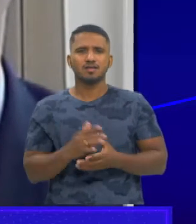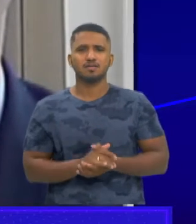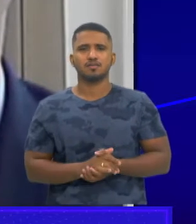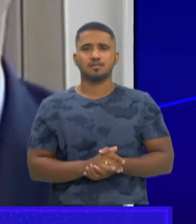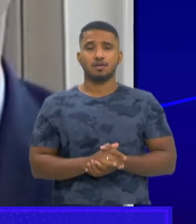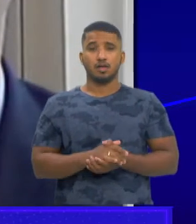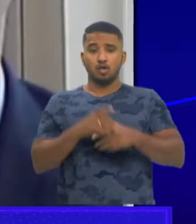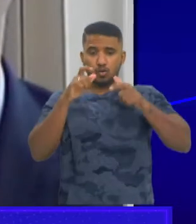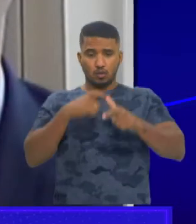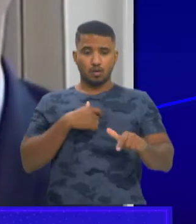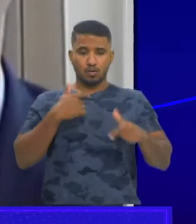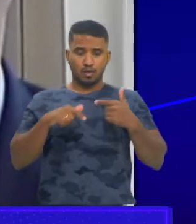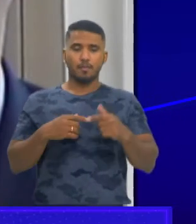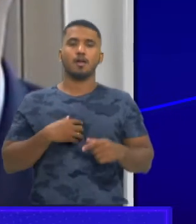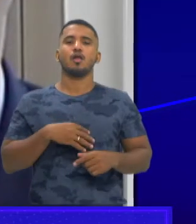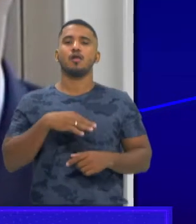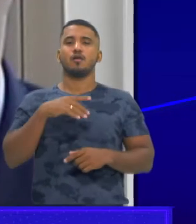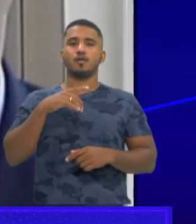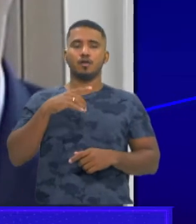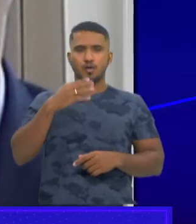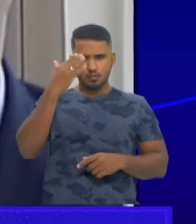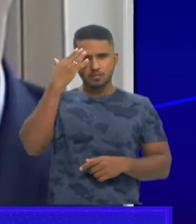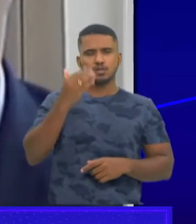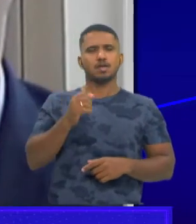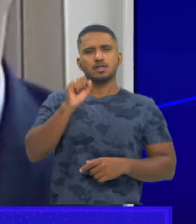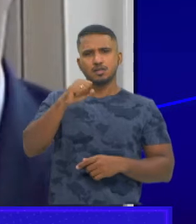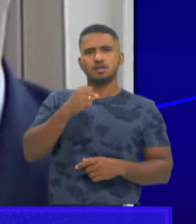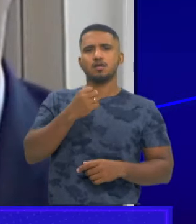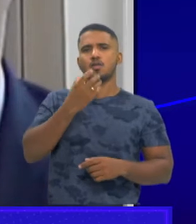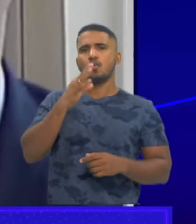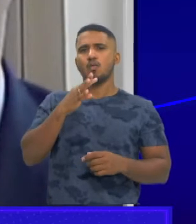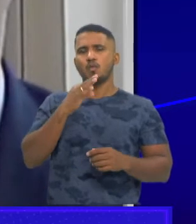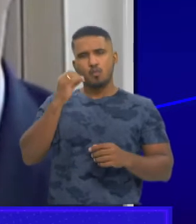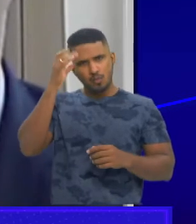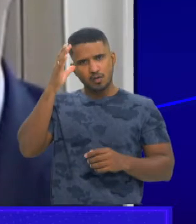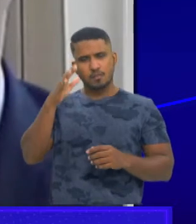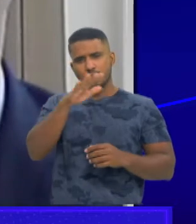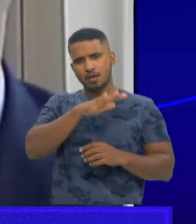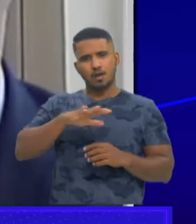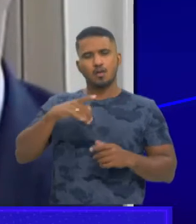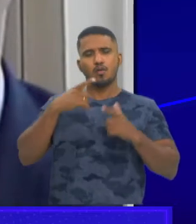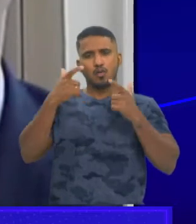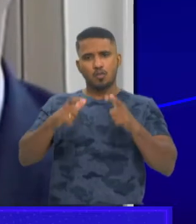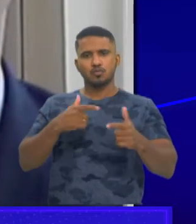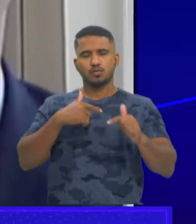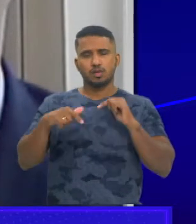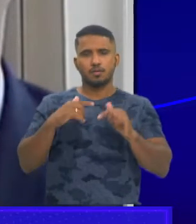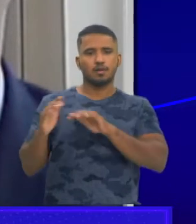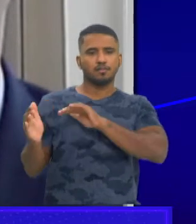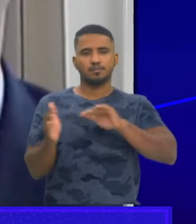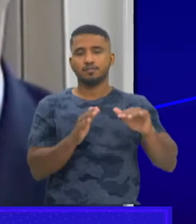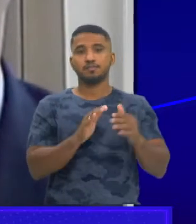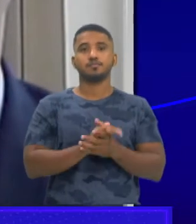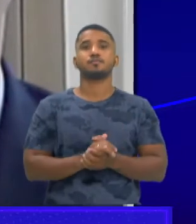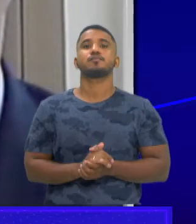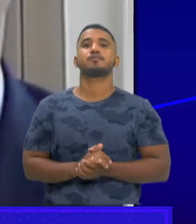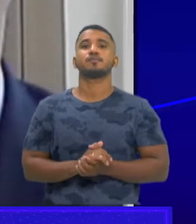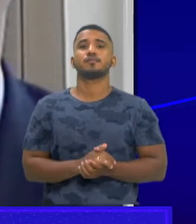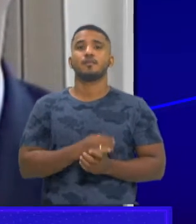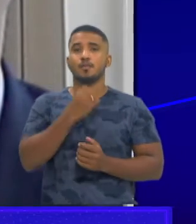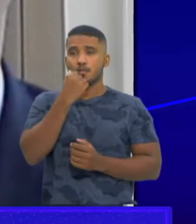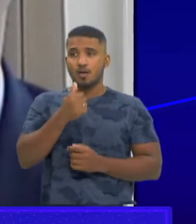estivesse atrapalhando. Às vezes as pessoas falam por falta de conhecimento, e nos lugares que eu ocupo, poderiam ter um conhecimento